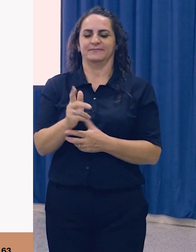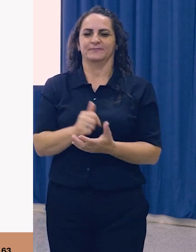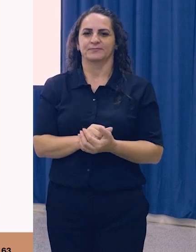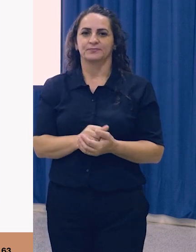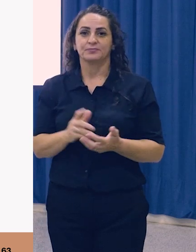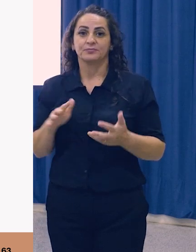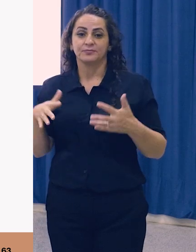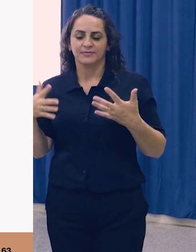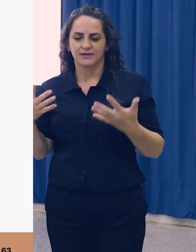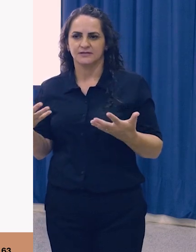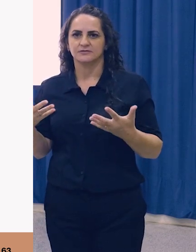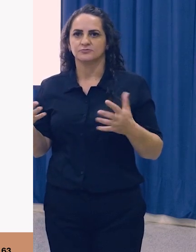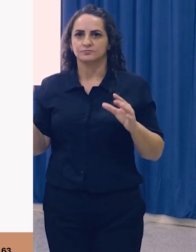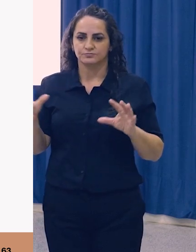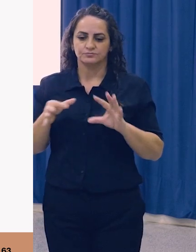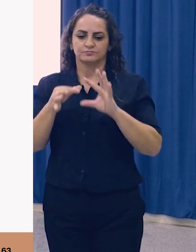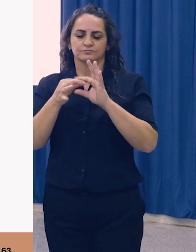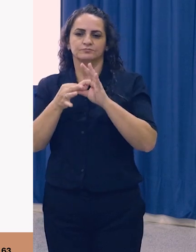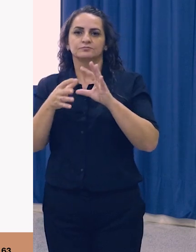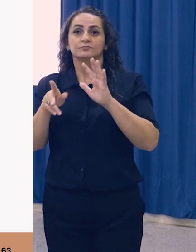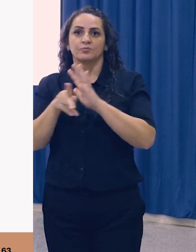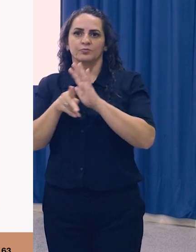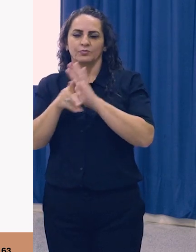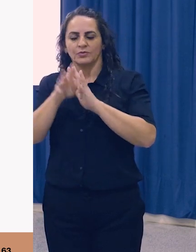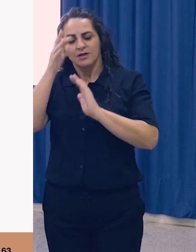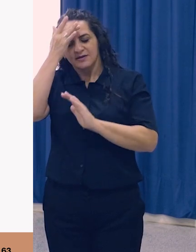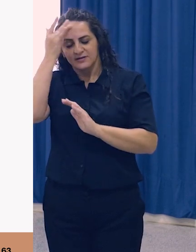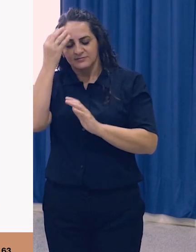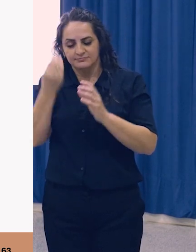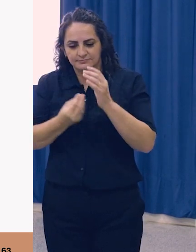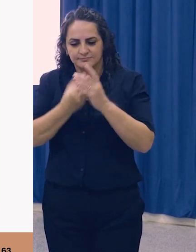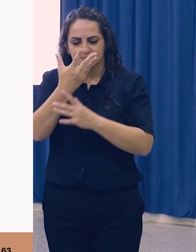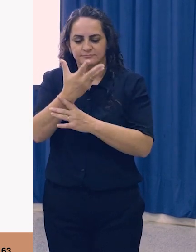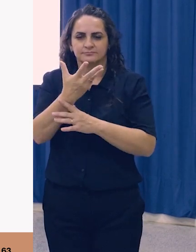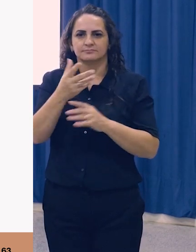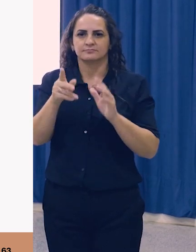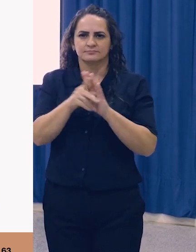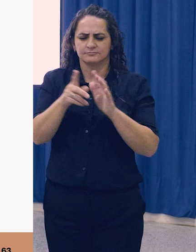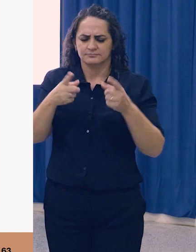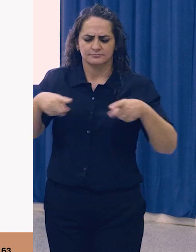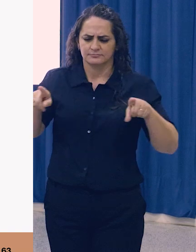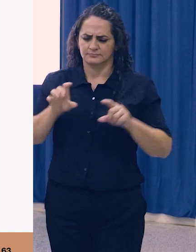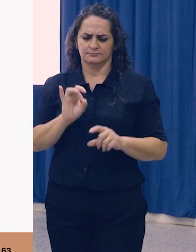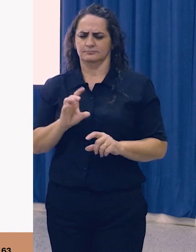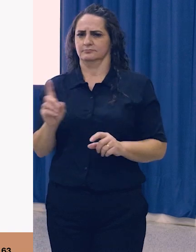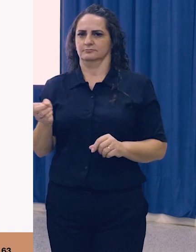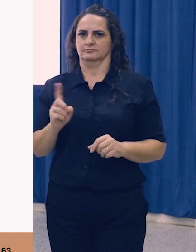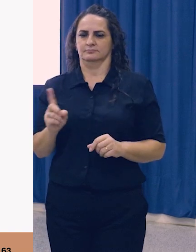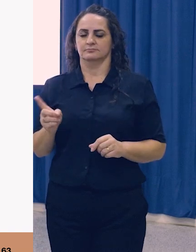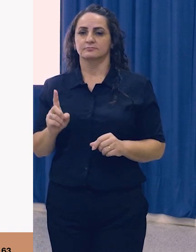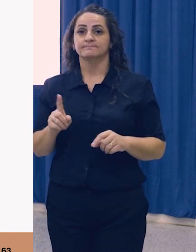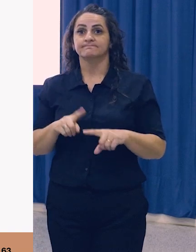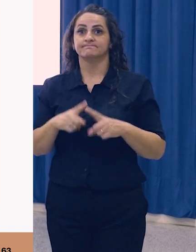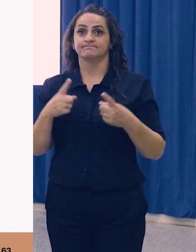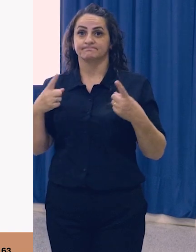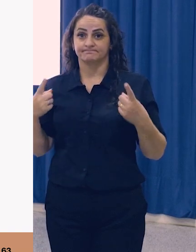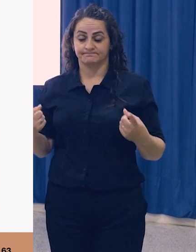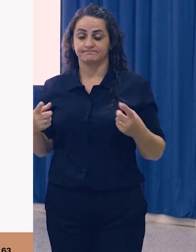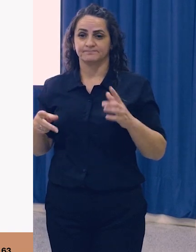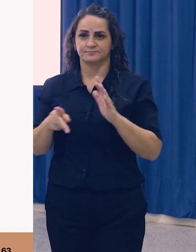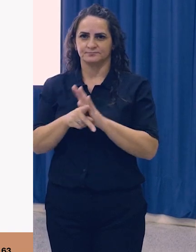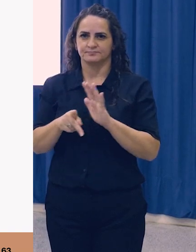então você fazer uma parceria com algum artista que possa criar alguma obra, não só musical, né, mas uma